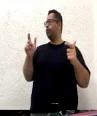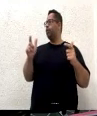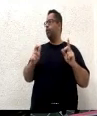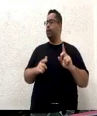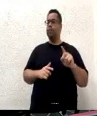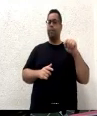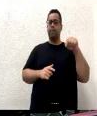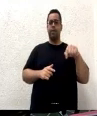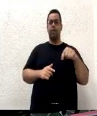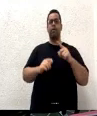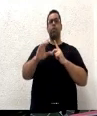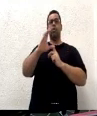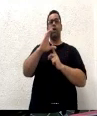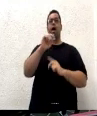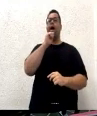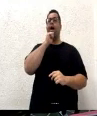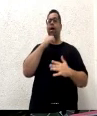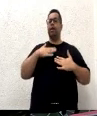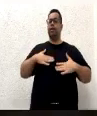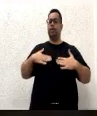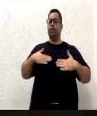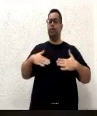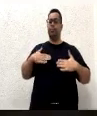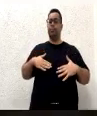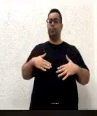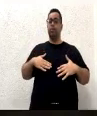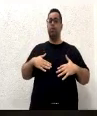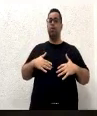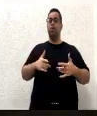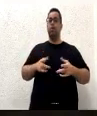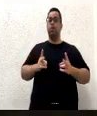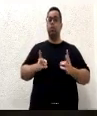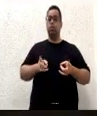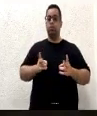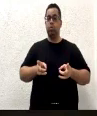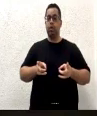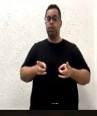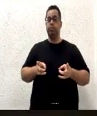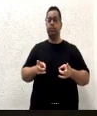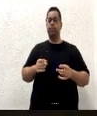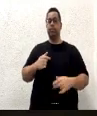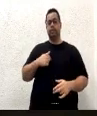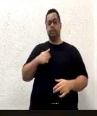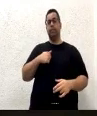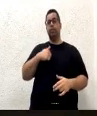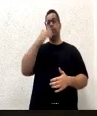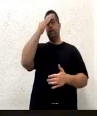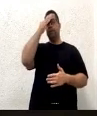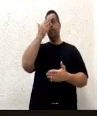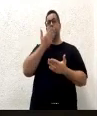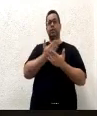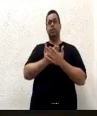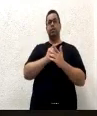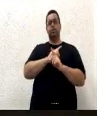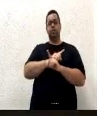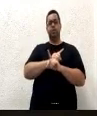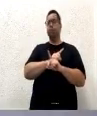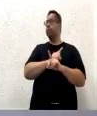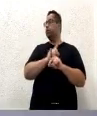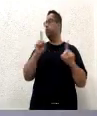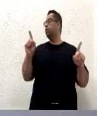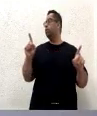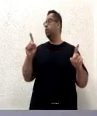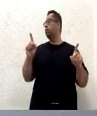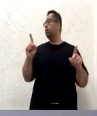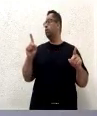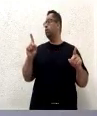tranquila. Vamos nos manter nessa situação tranquila? Acredito que não. Provavelmente não. A tendência é que